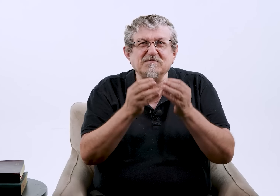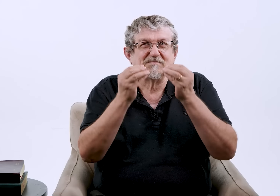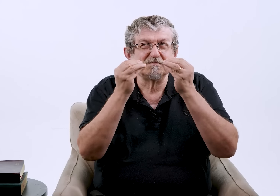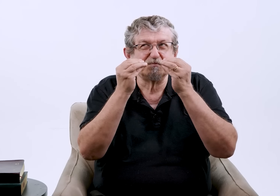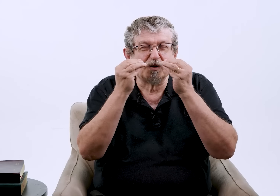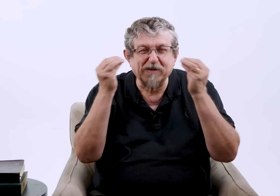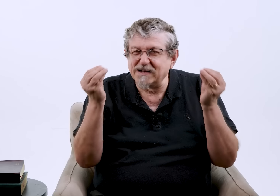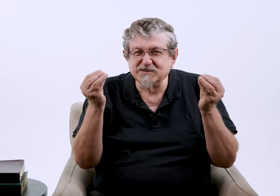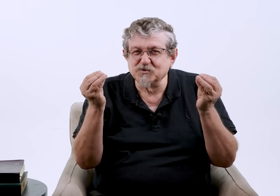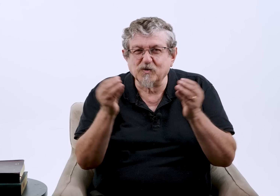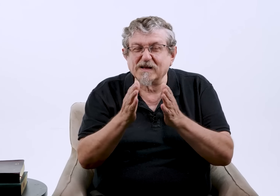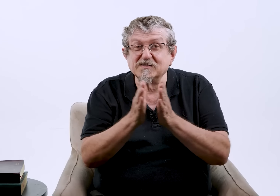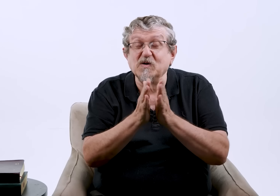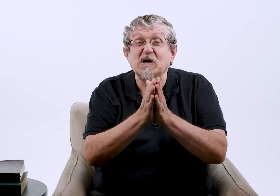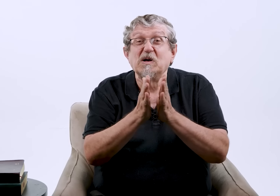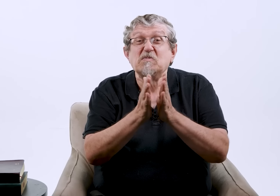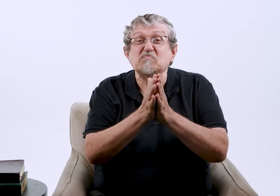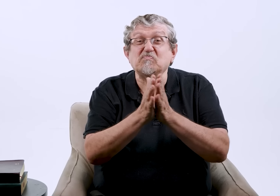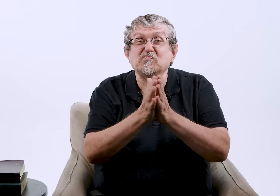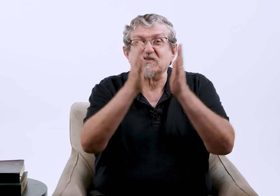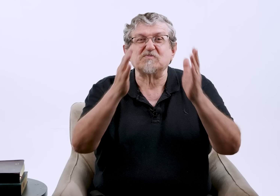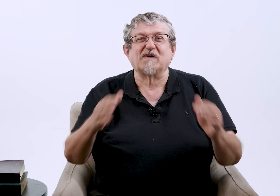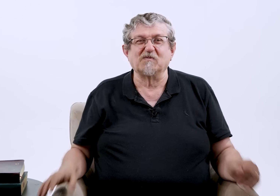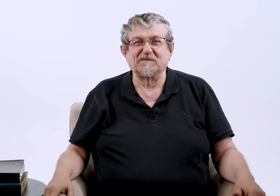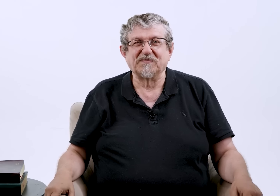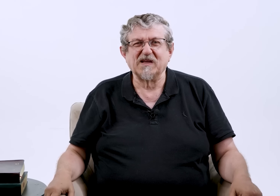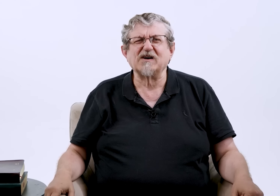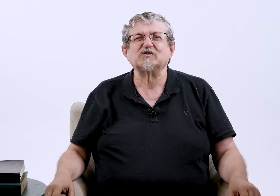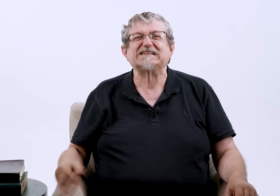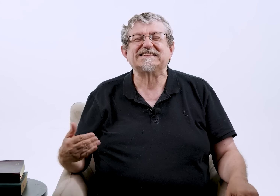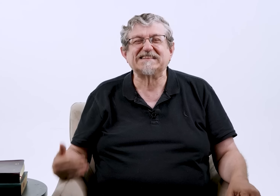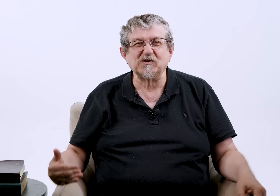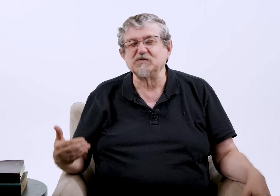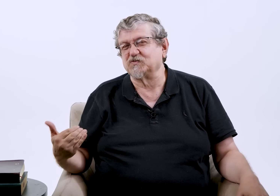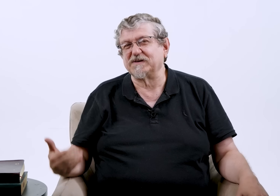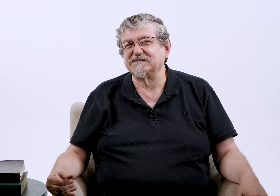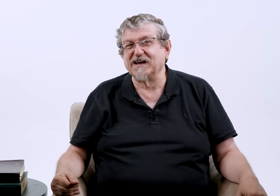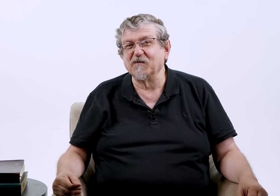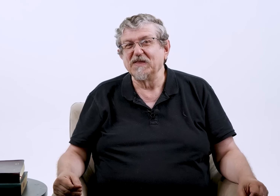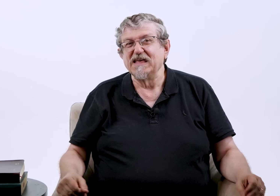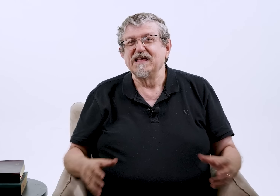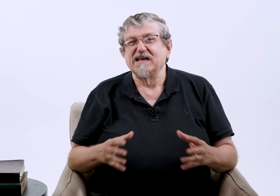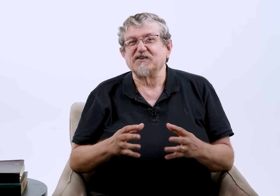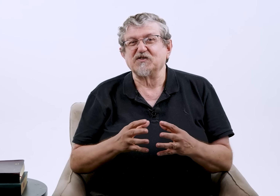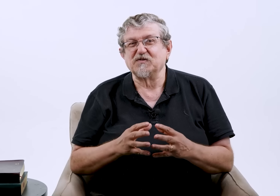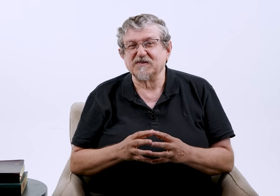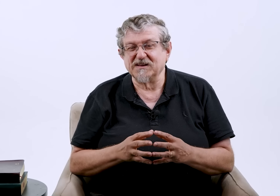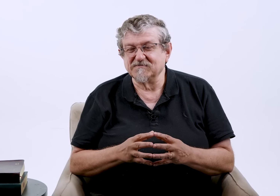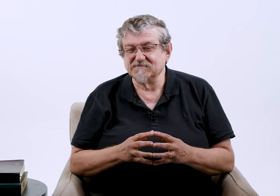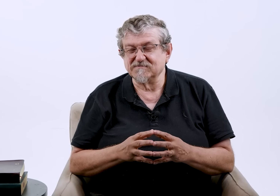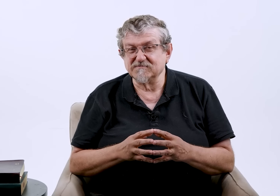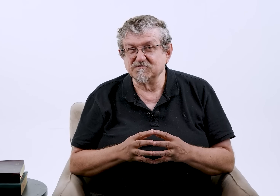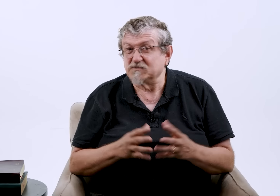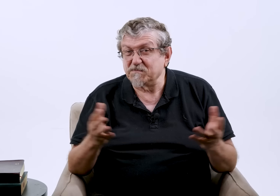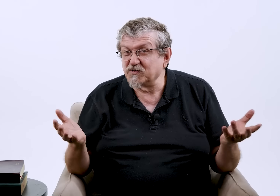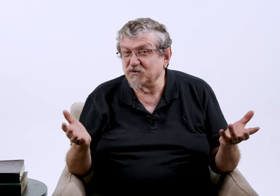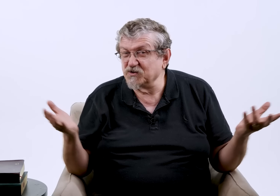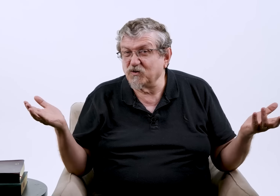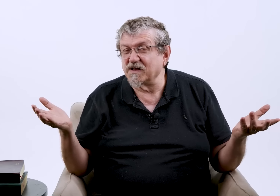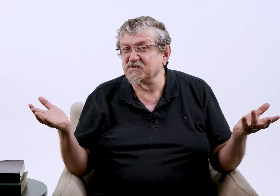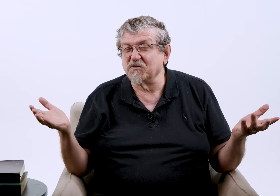sem bobagem no coração, bate palma. Eu acho tão especial a gente ver